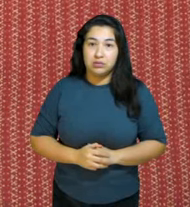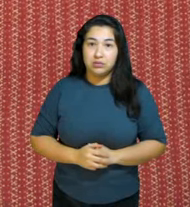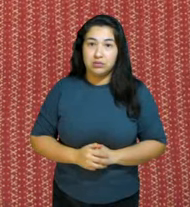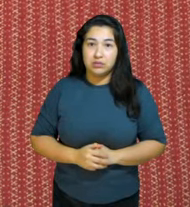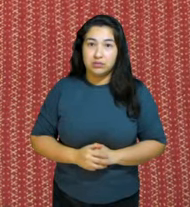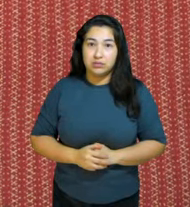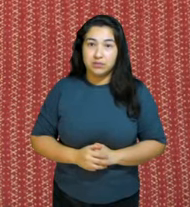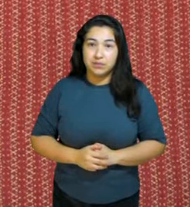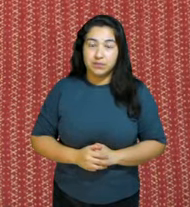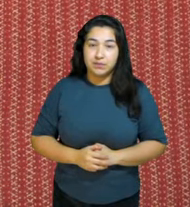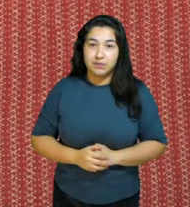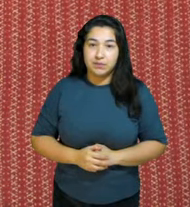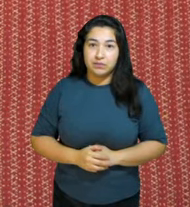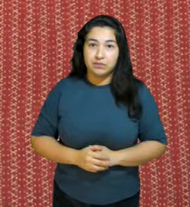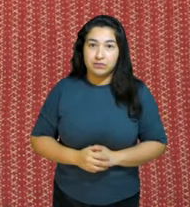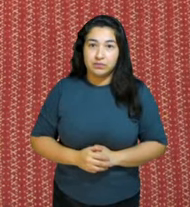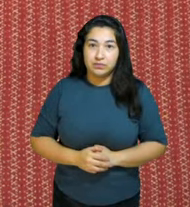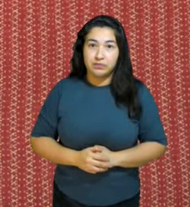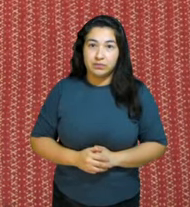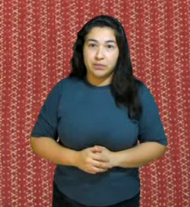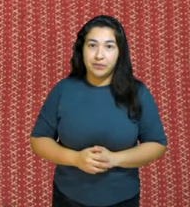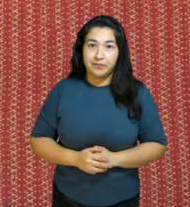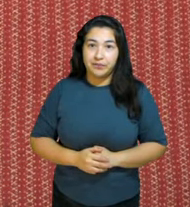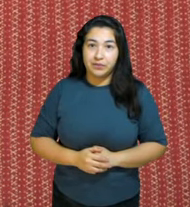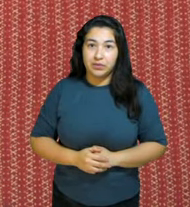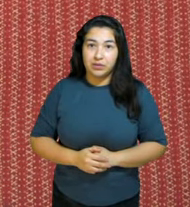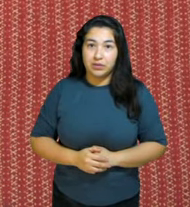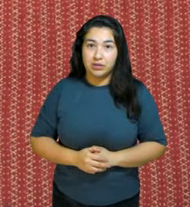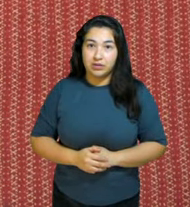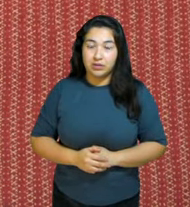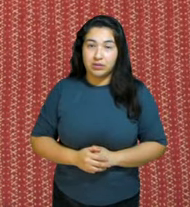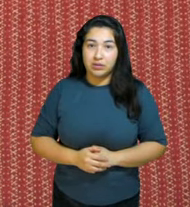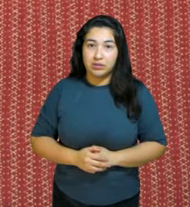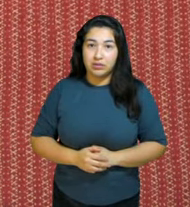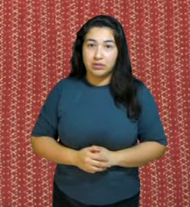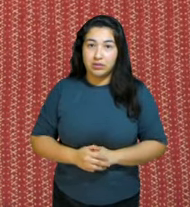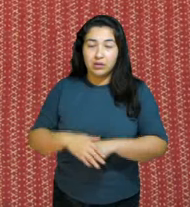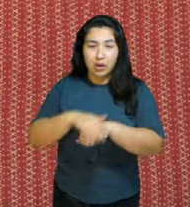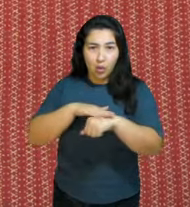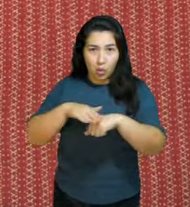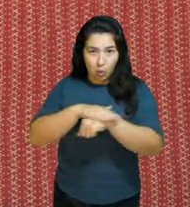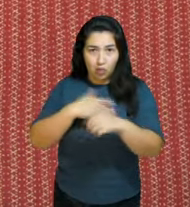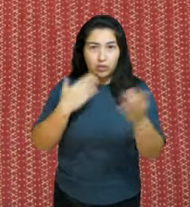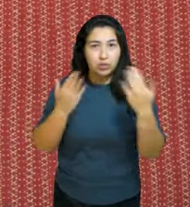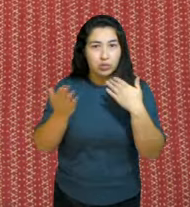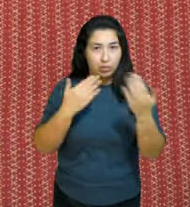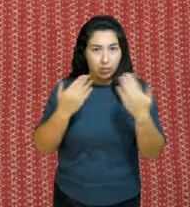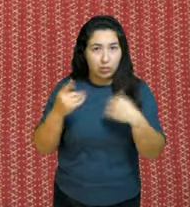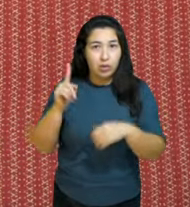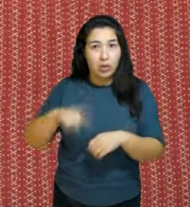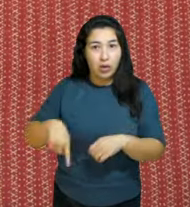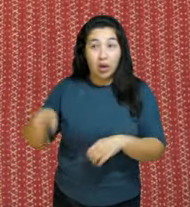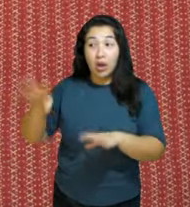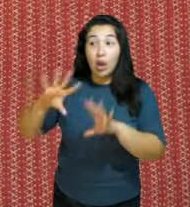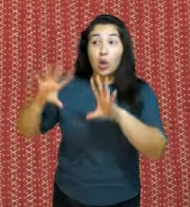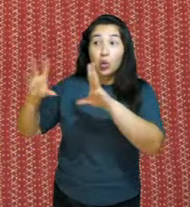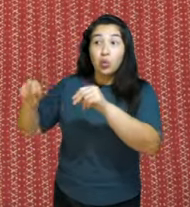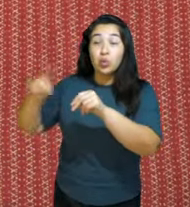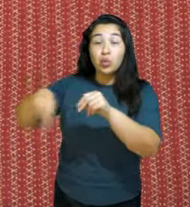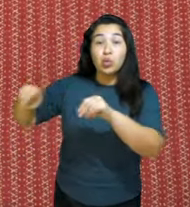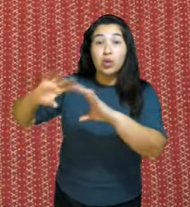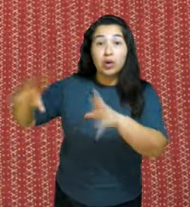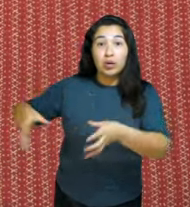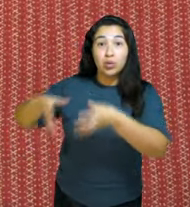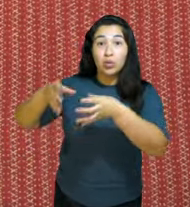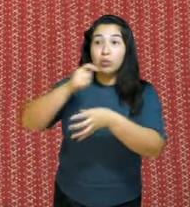30 segundos para encerrar, então. Então, assim, isso que a gente conversou, tá, é o que os árbitros... É o que a gente